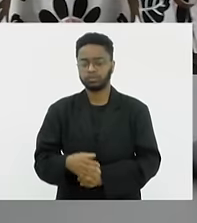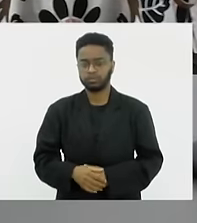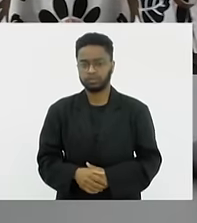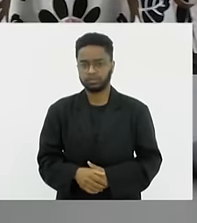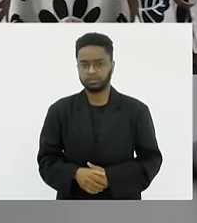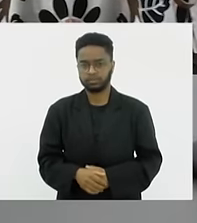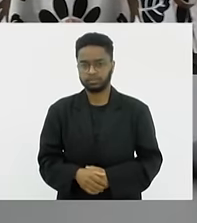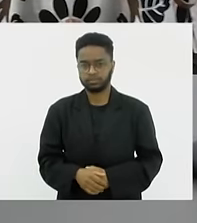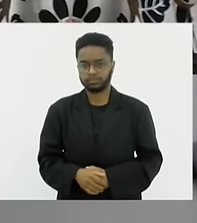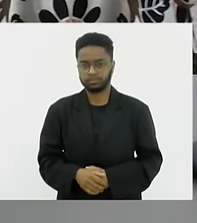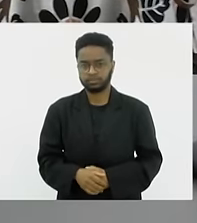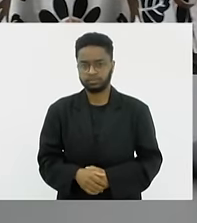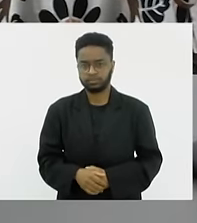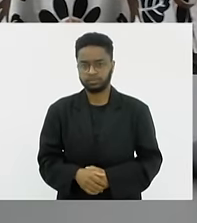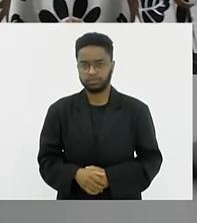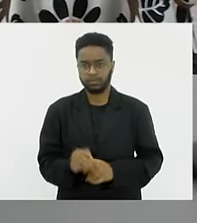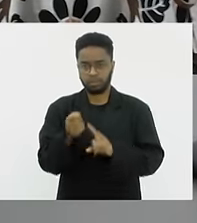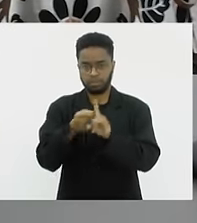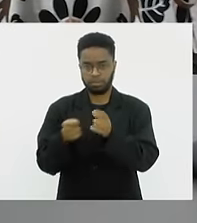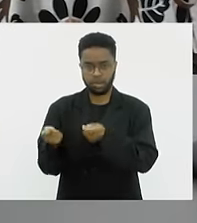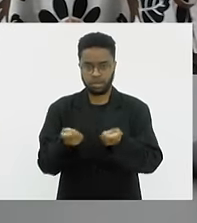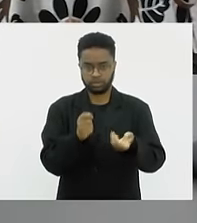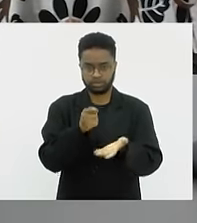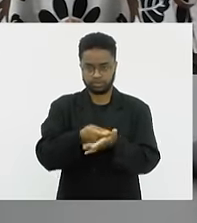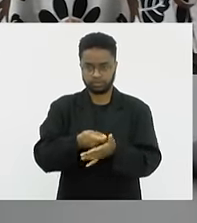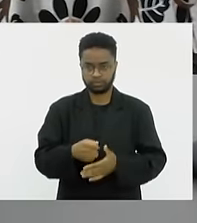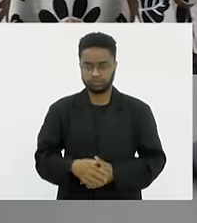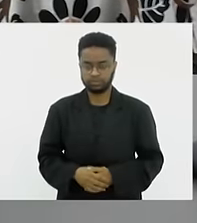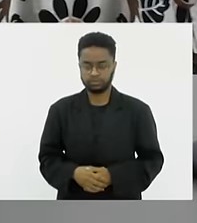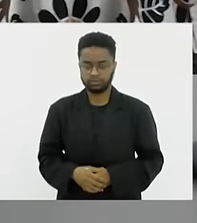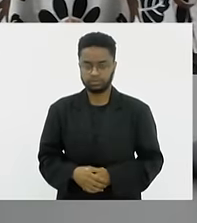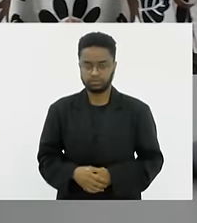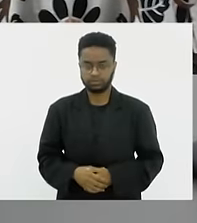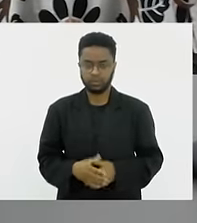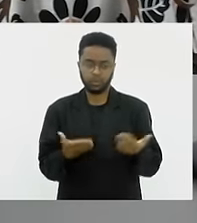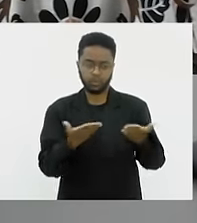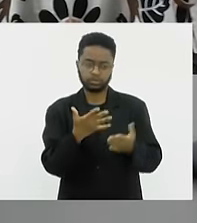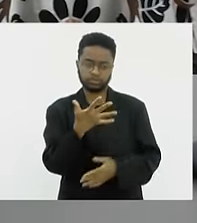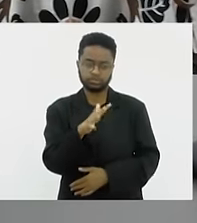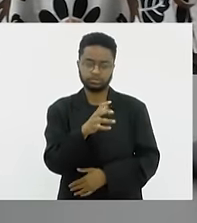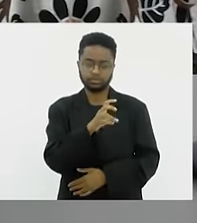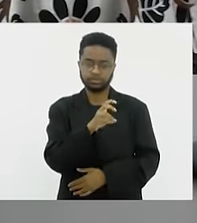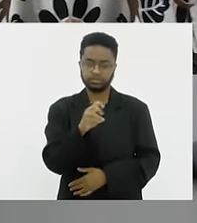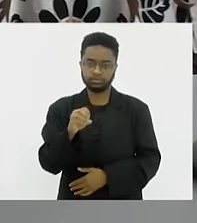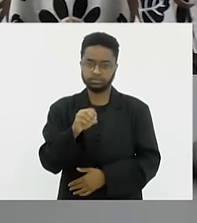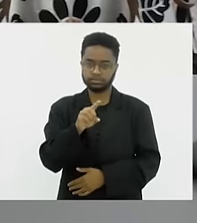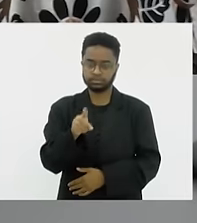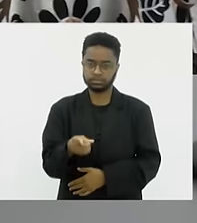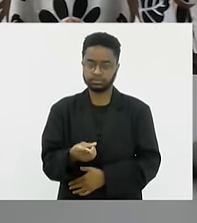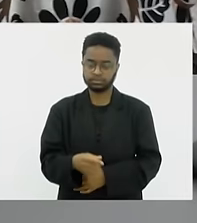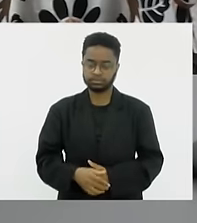contrato. Mensal. Hoje está em torno de 500 mil.